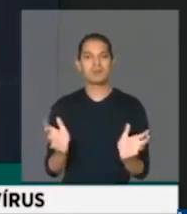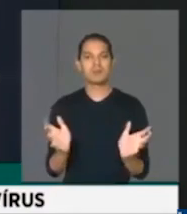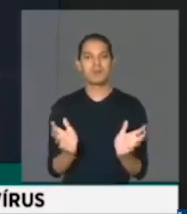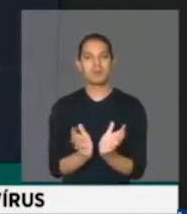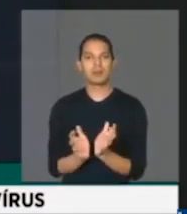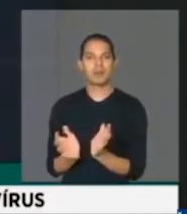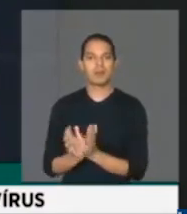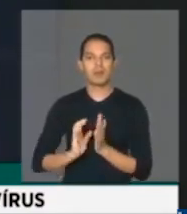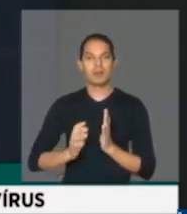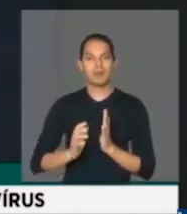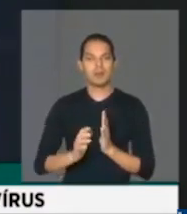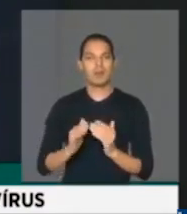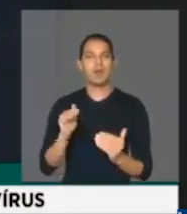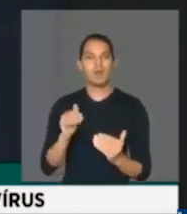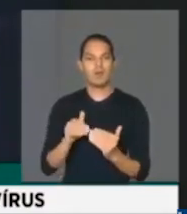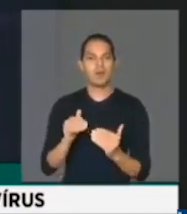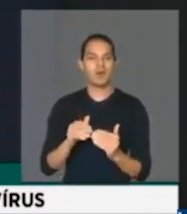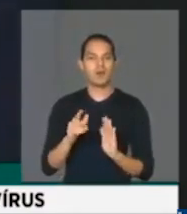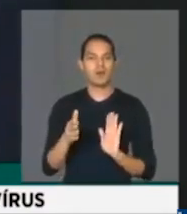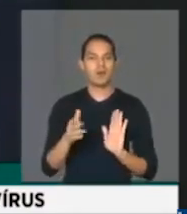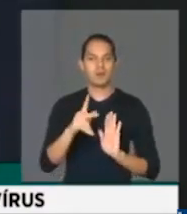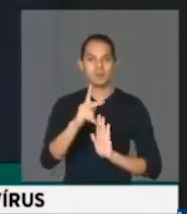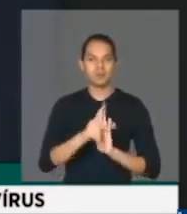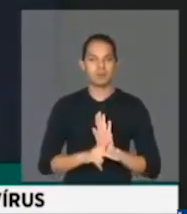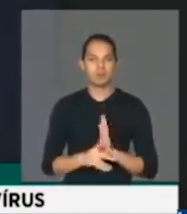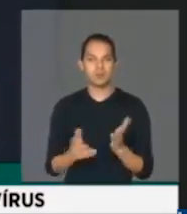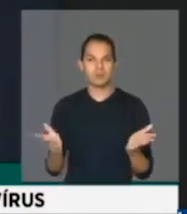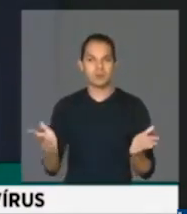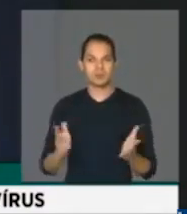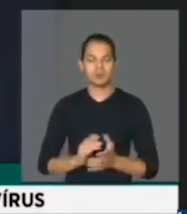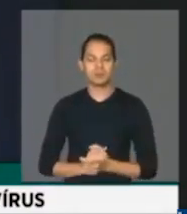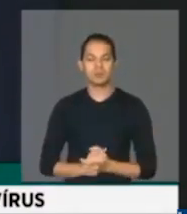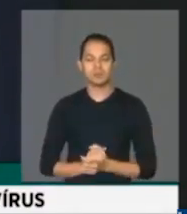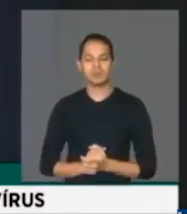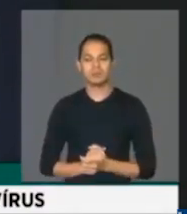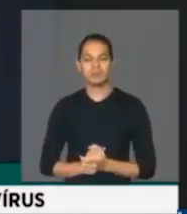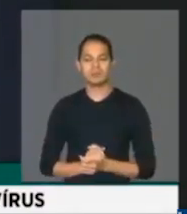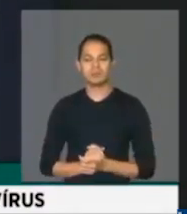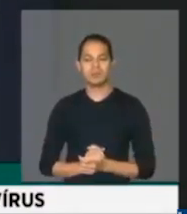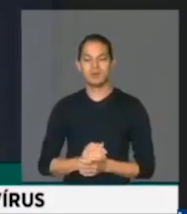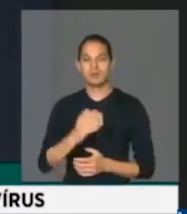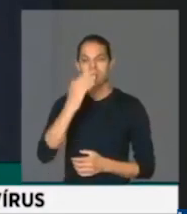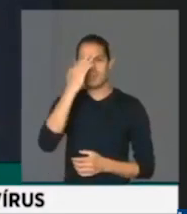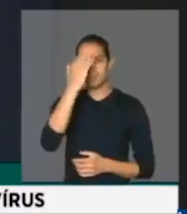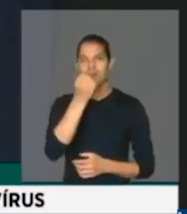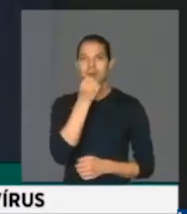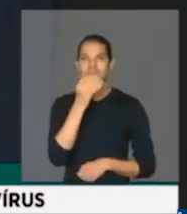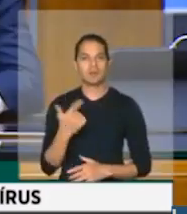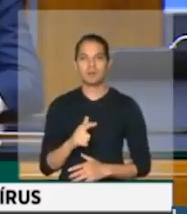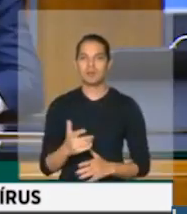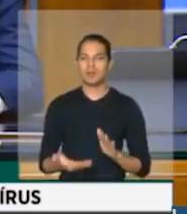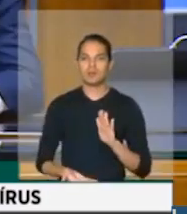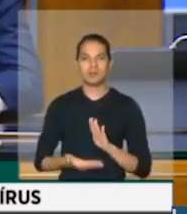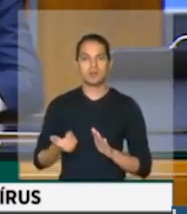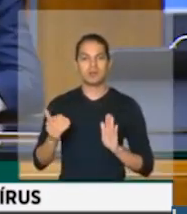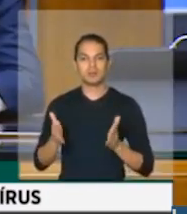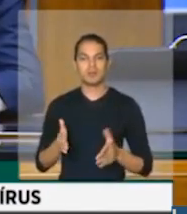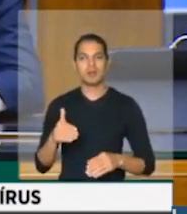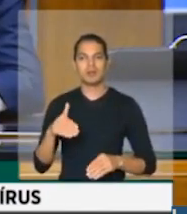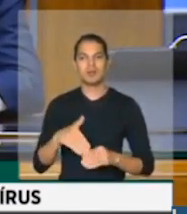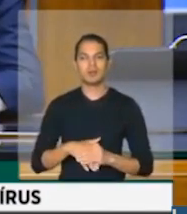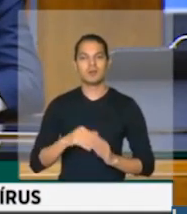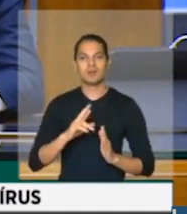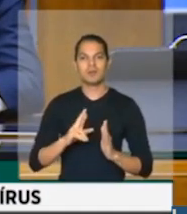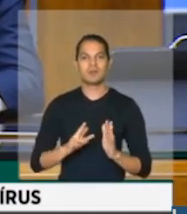favoravelmente a esse projeto. Não, presidente, então eu vou encerrar, agradeço a consideração. Muito obrigado, uma boa noite. Boa noite. Em votação, a